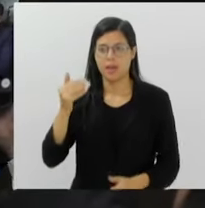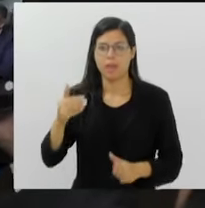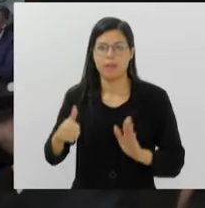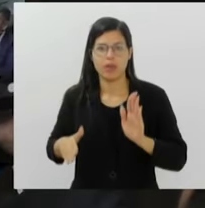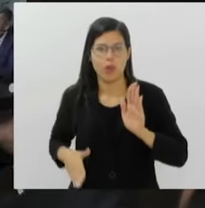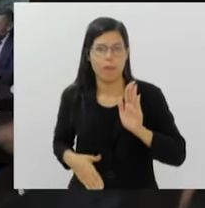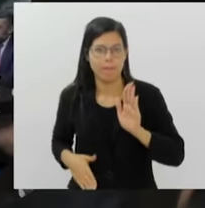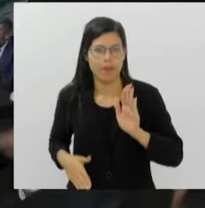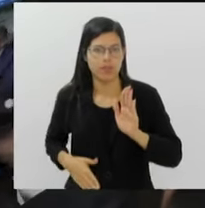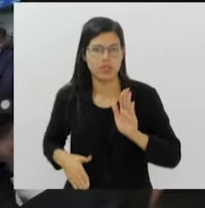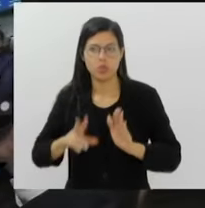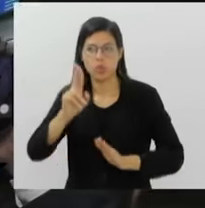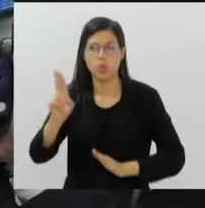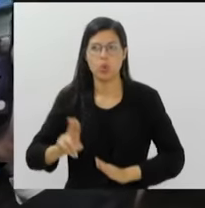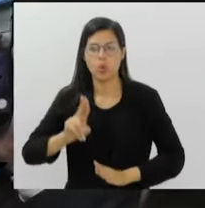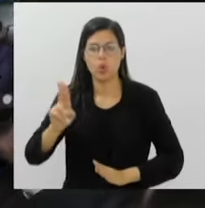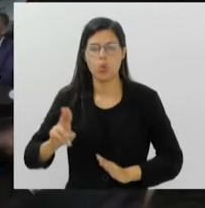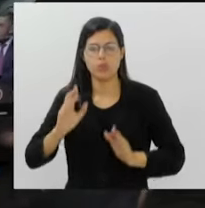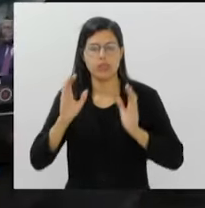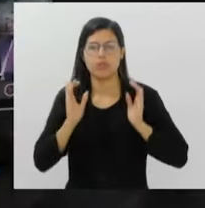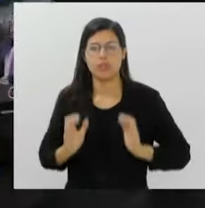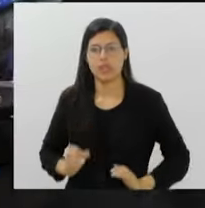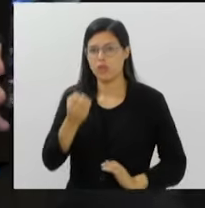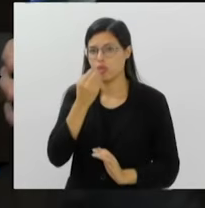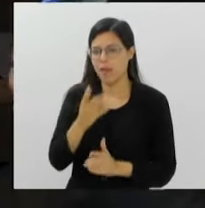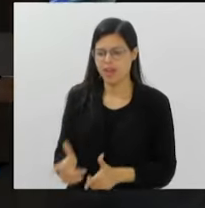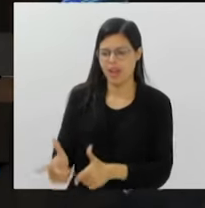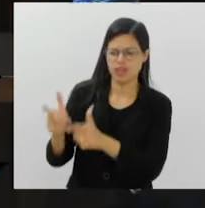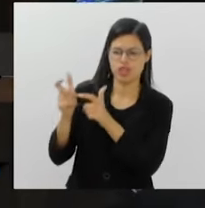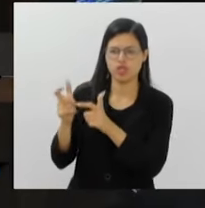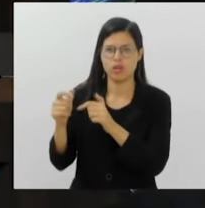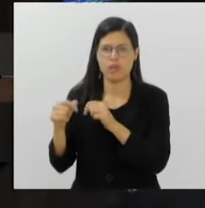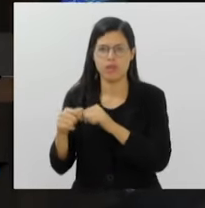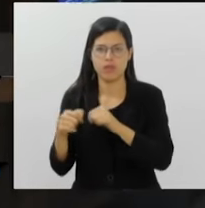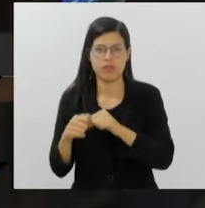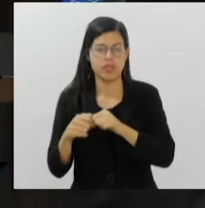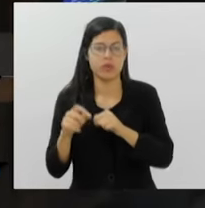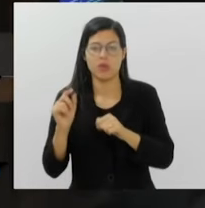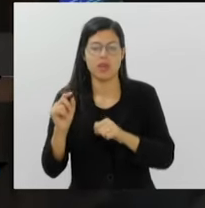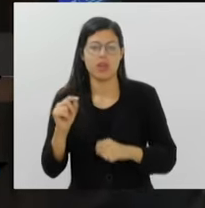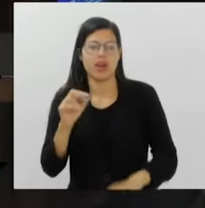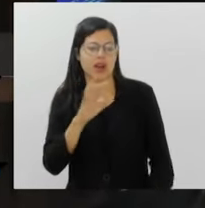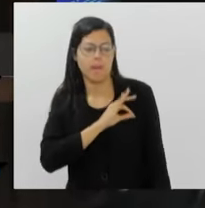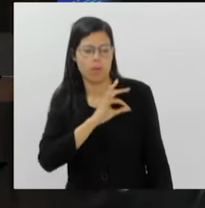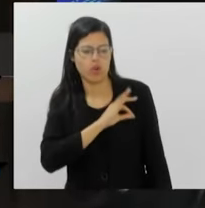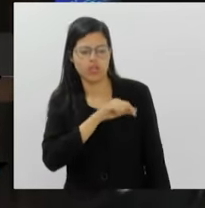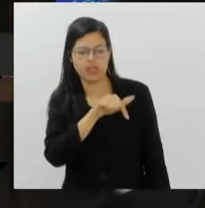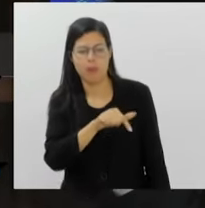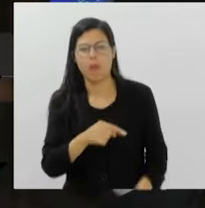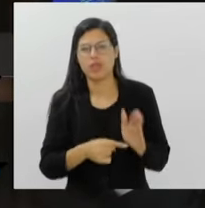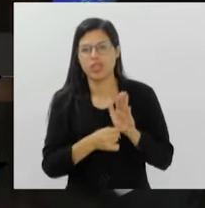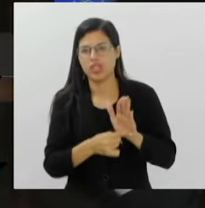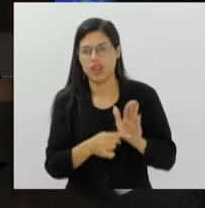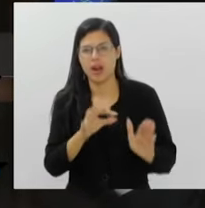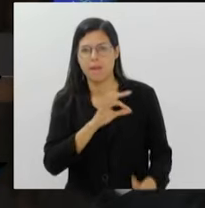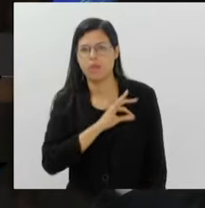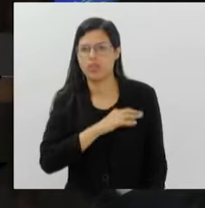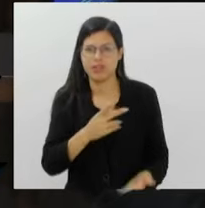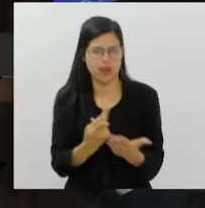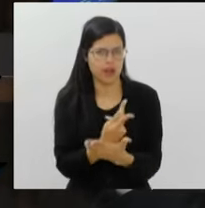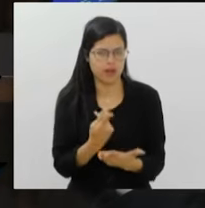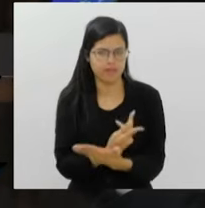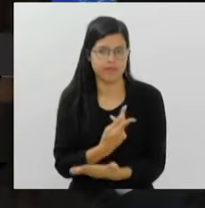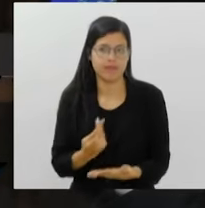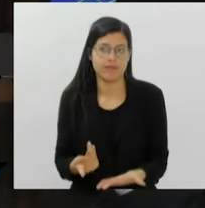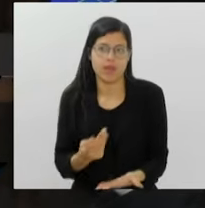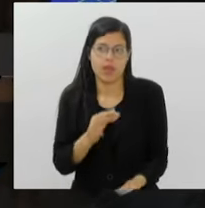atira nele como se ele fosse uma porcaria qualquer para fazer com que a polícia esteja errada. E aí a polícia recue